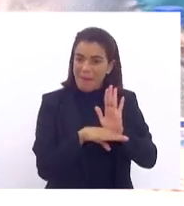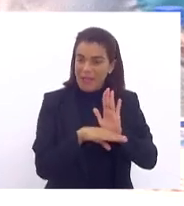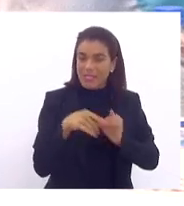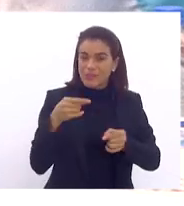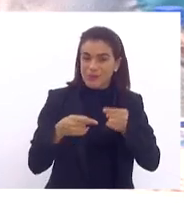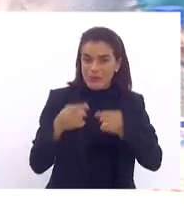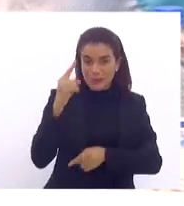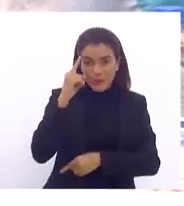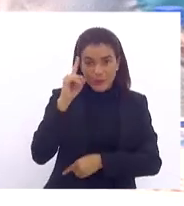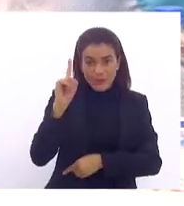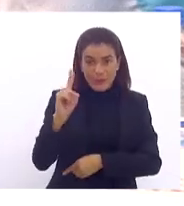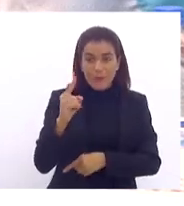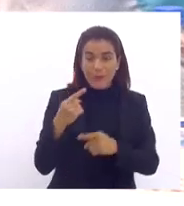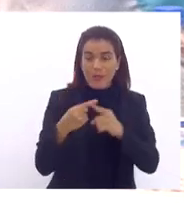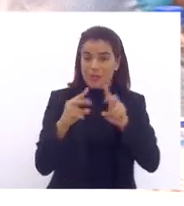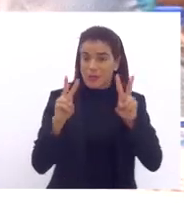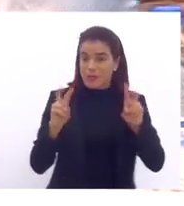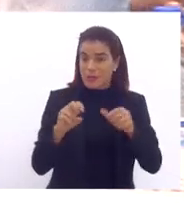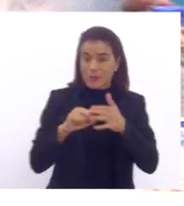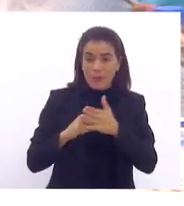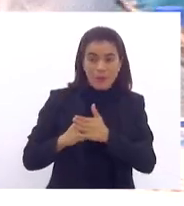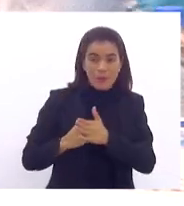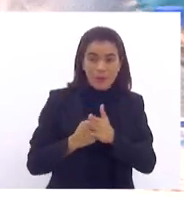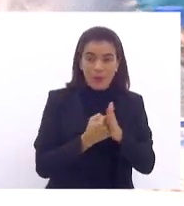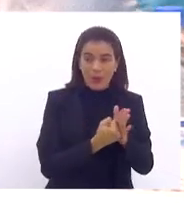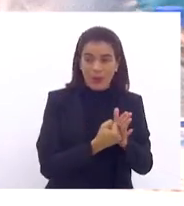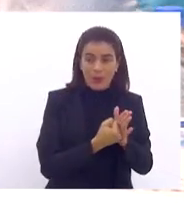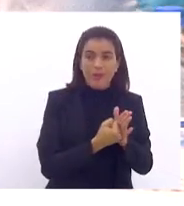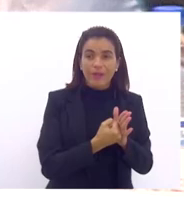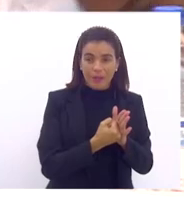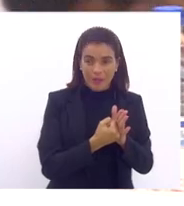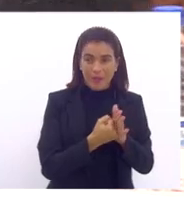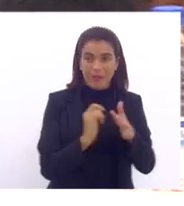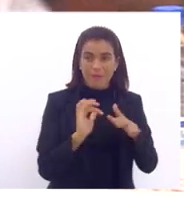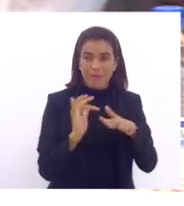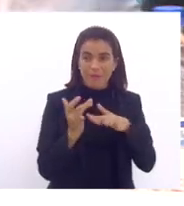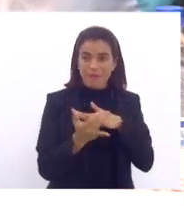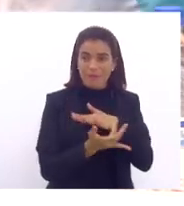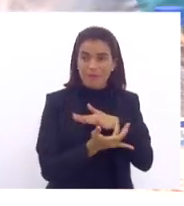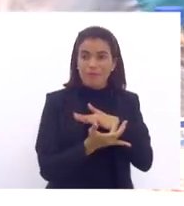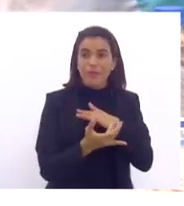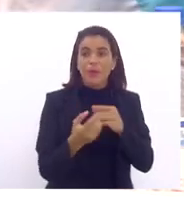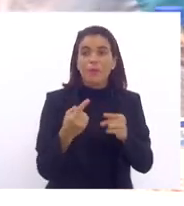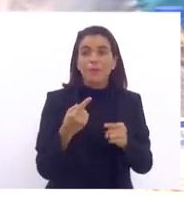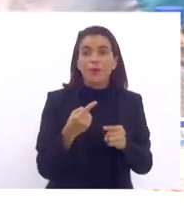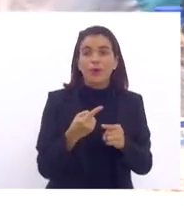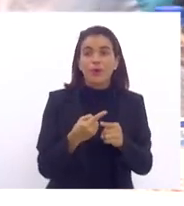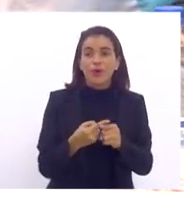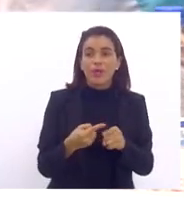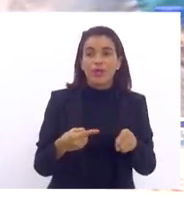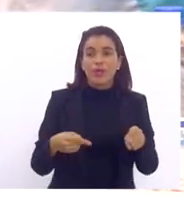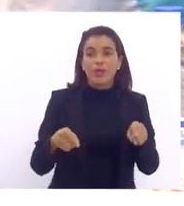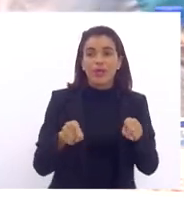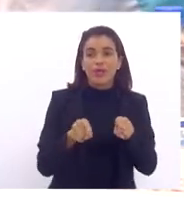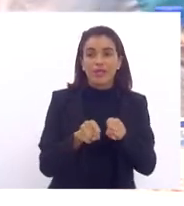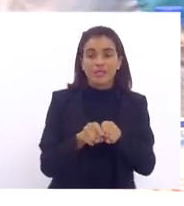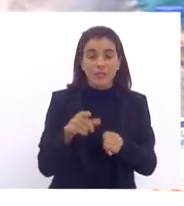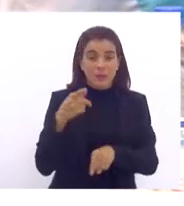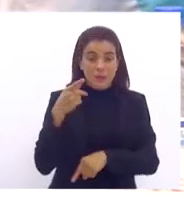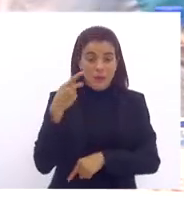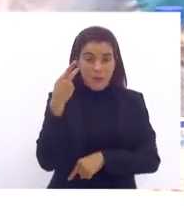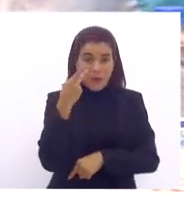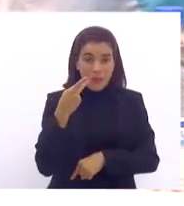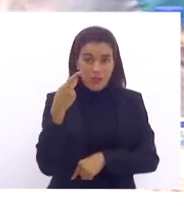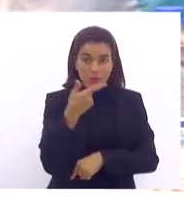porque na questão de bloqueio como vou expor em pouco poucos minutos porque também eh se o parlamentar não teria